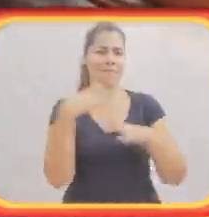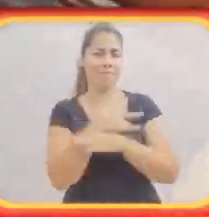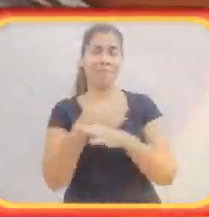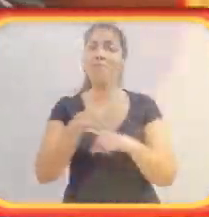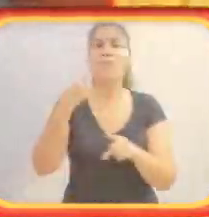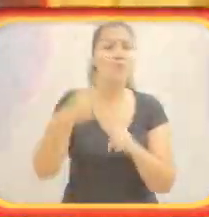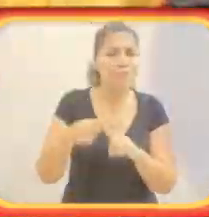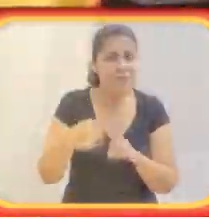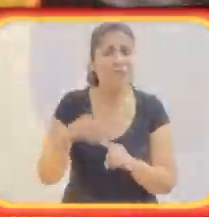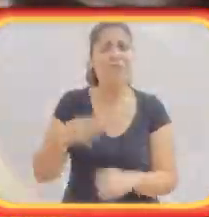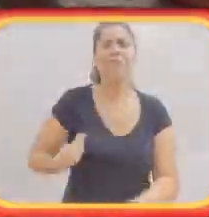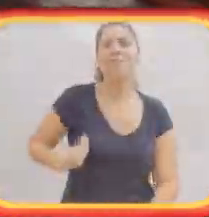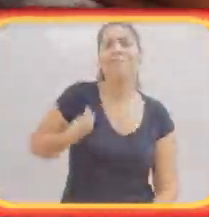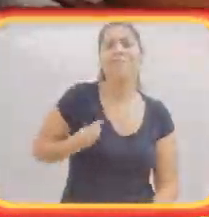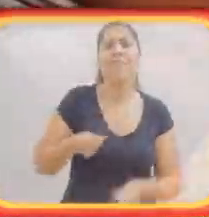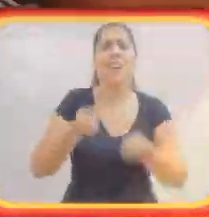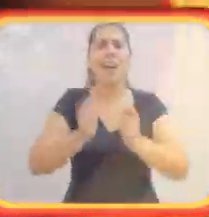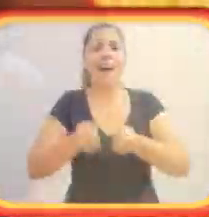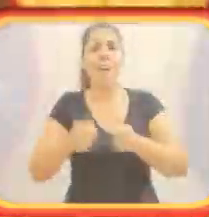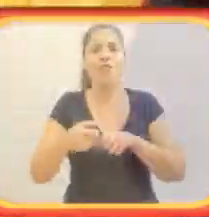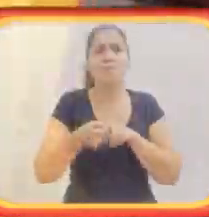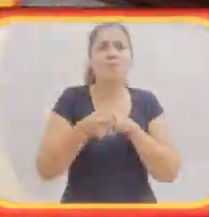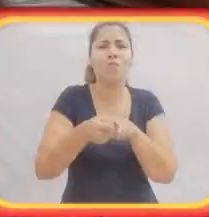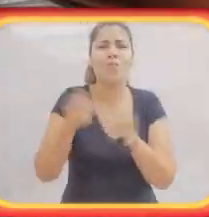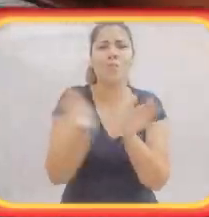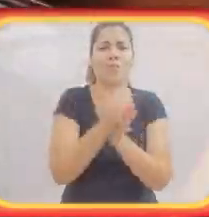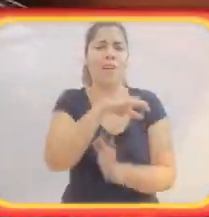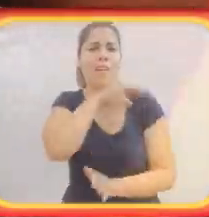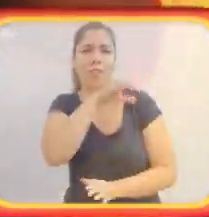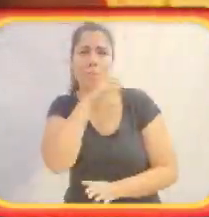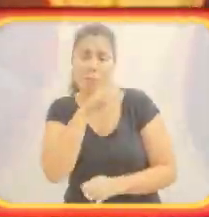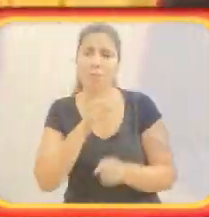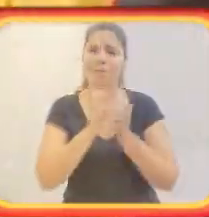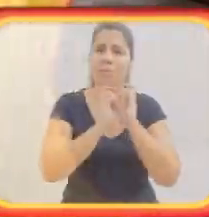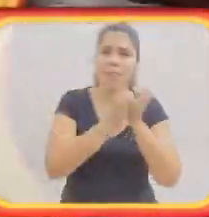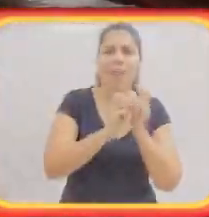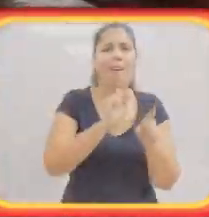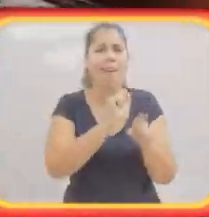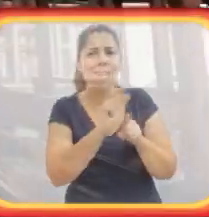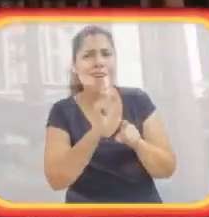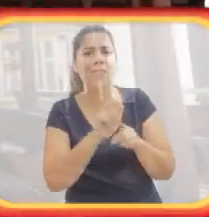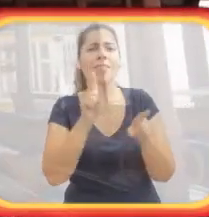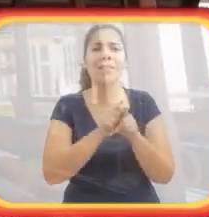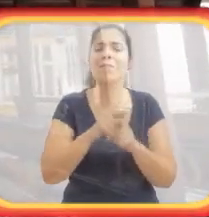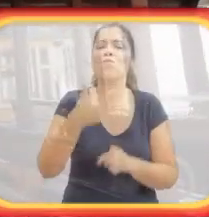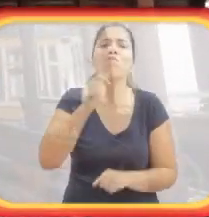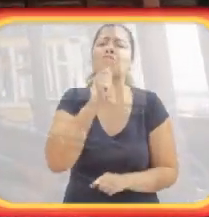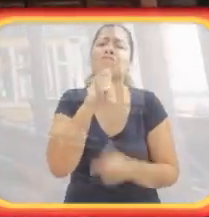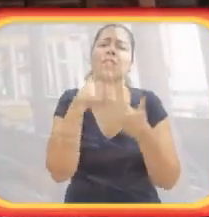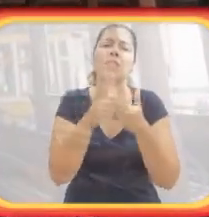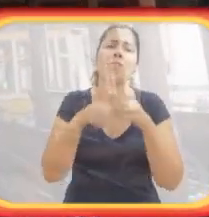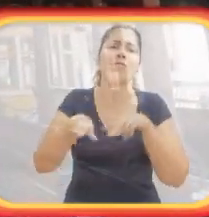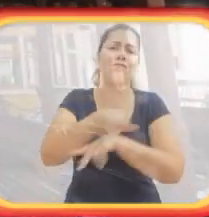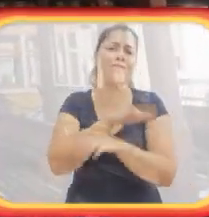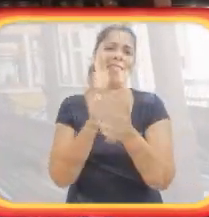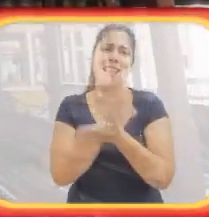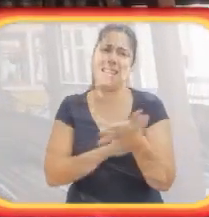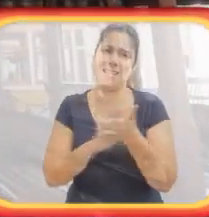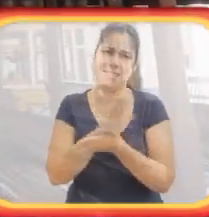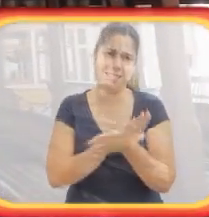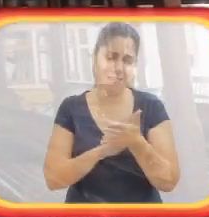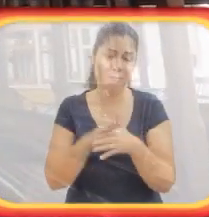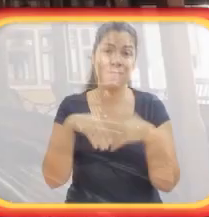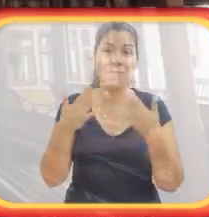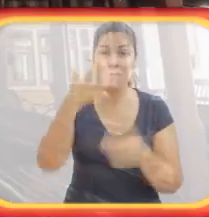E trouxeram para Lisboa um meio de transporte que era novo na cidade, porque já existiam